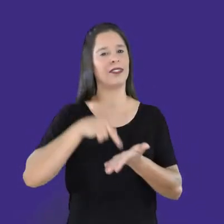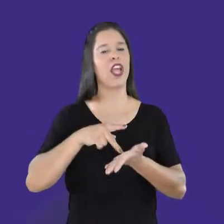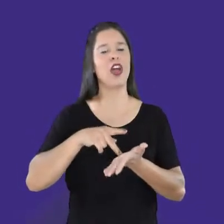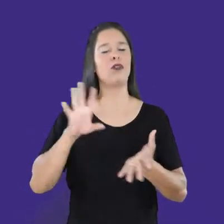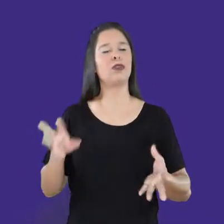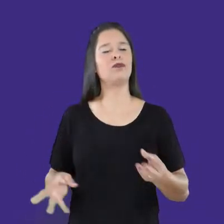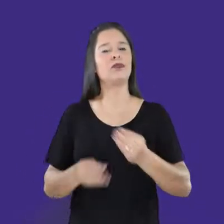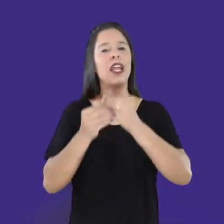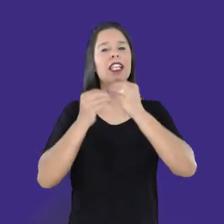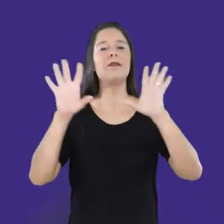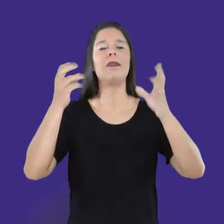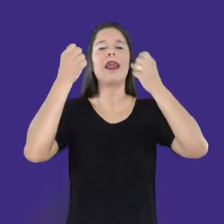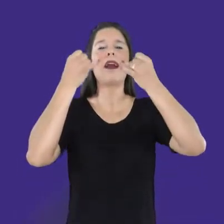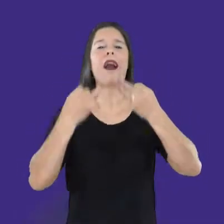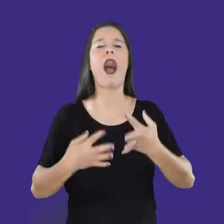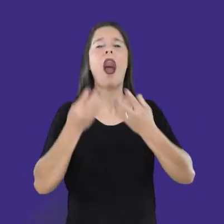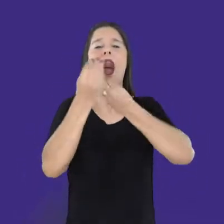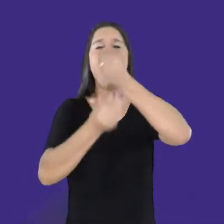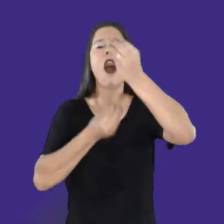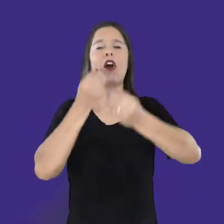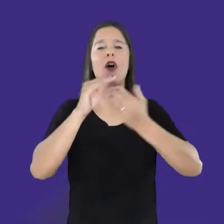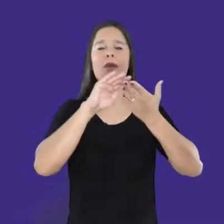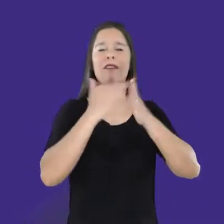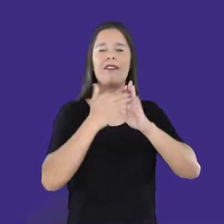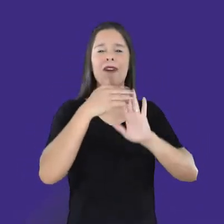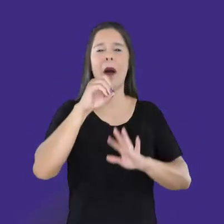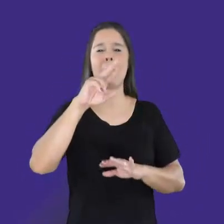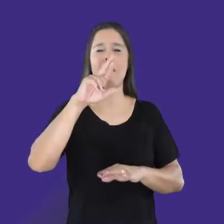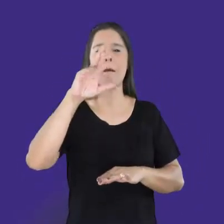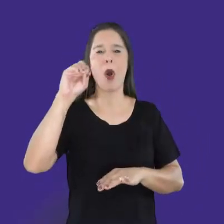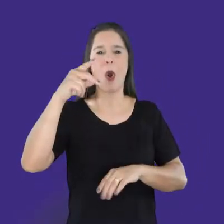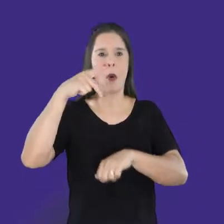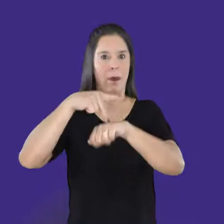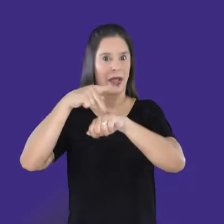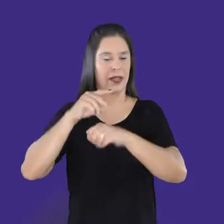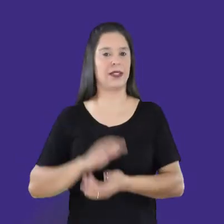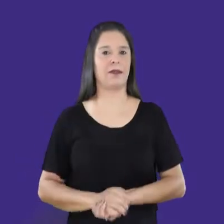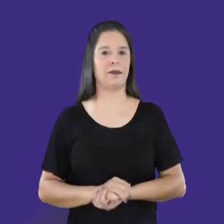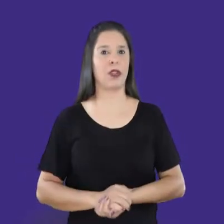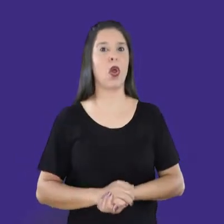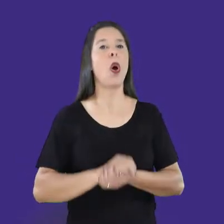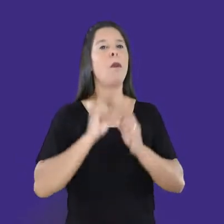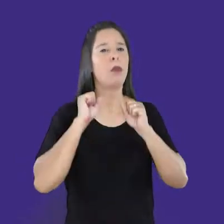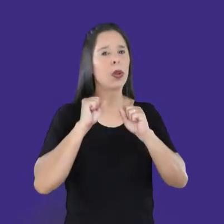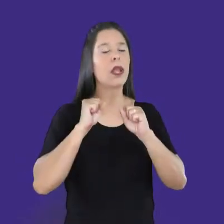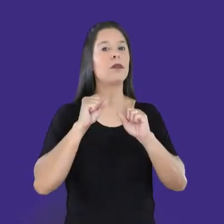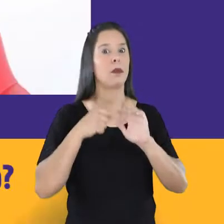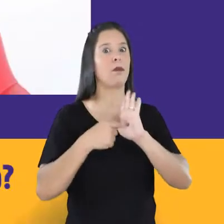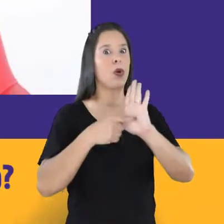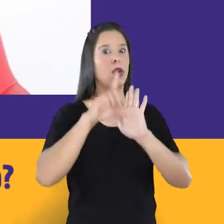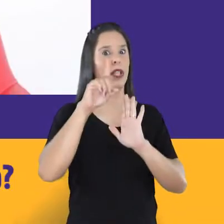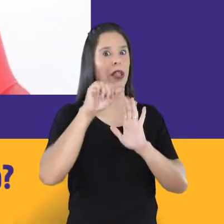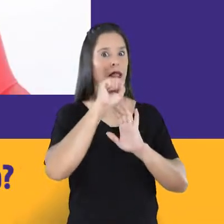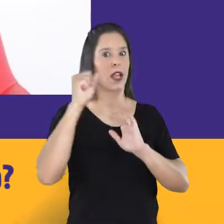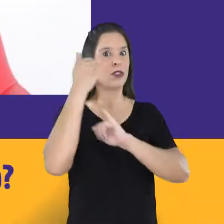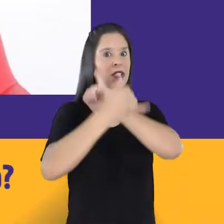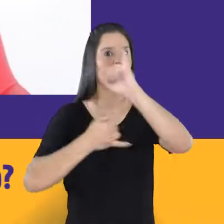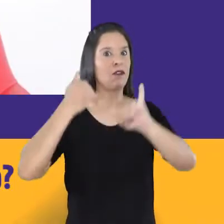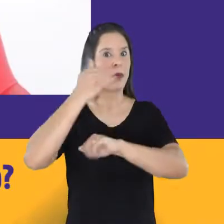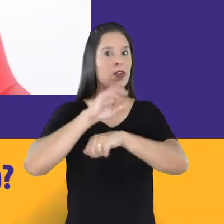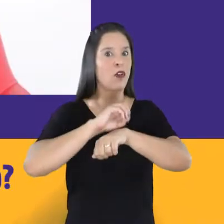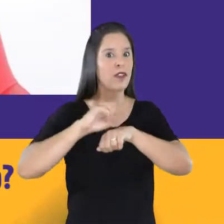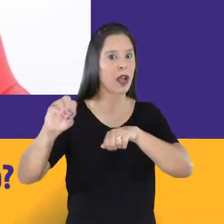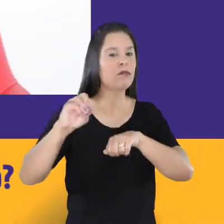A segunda pergunta para a gente criar a justificativa seria: esses desafios são reais de fato? Para demonstrar que